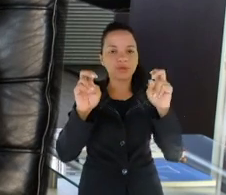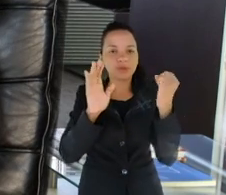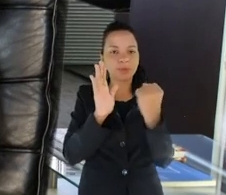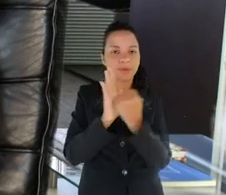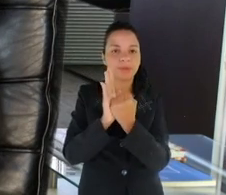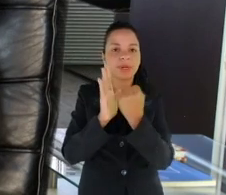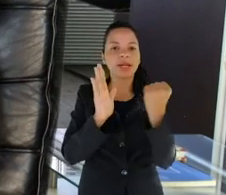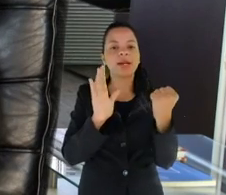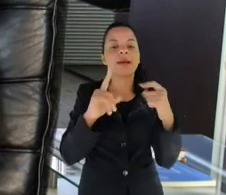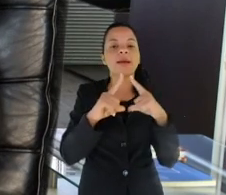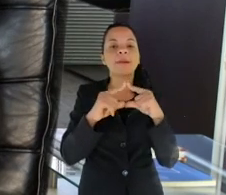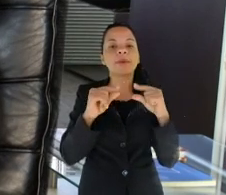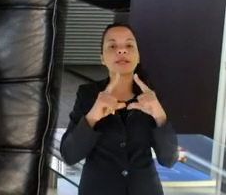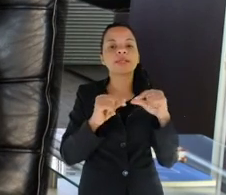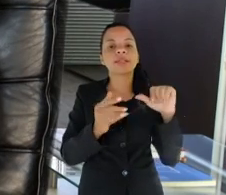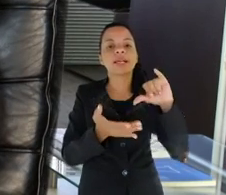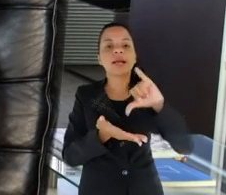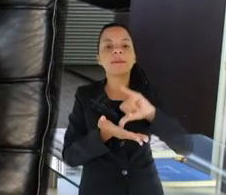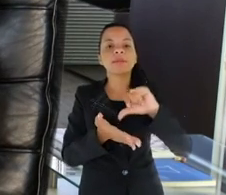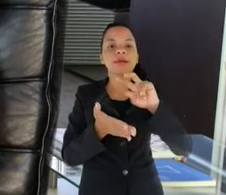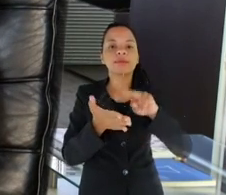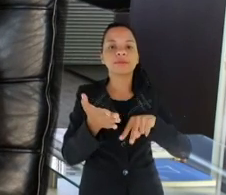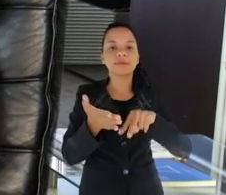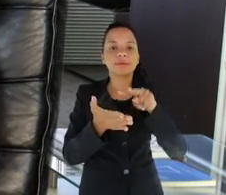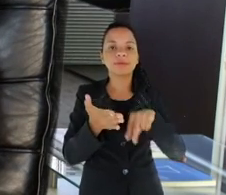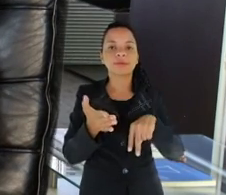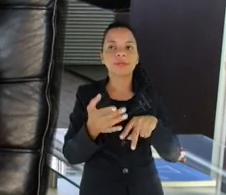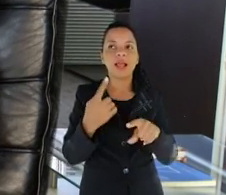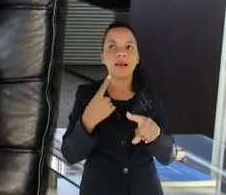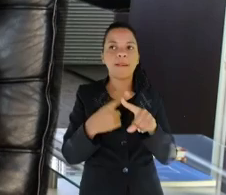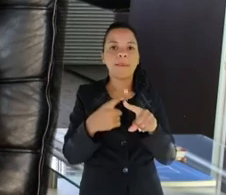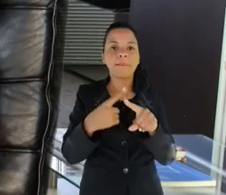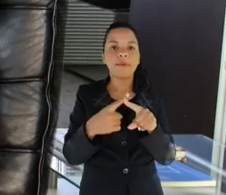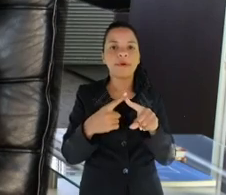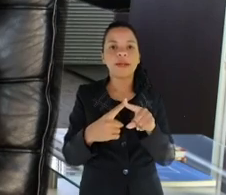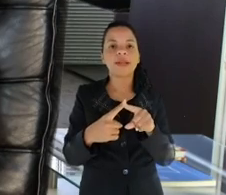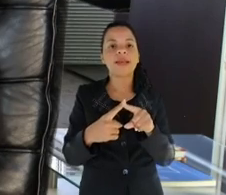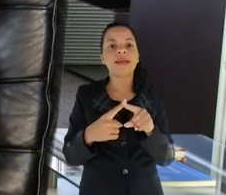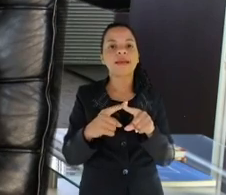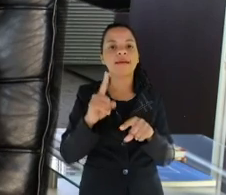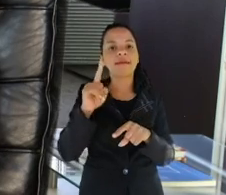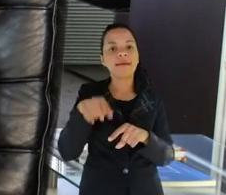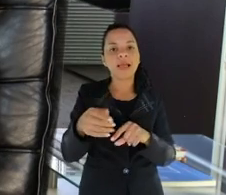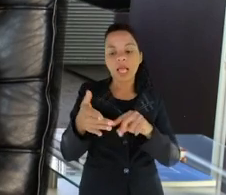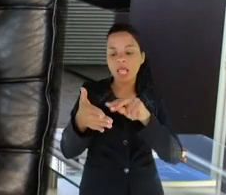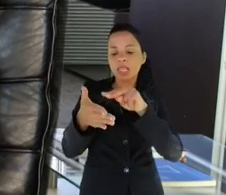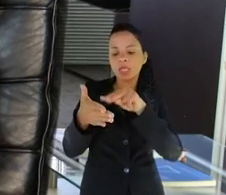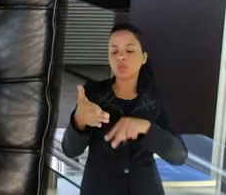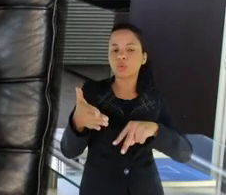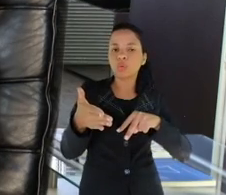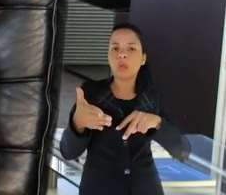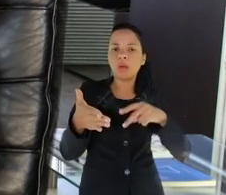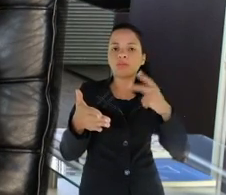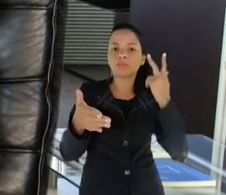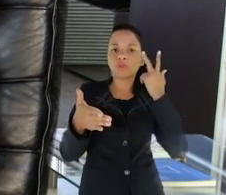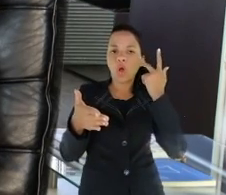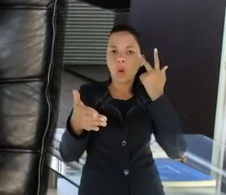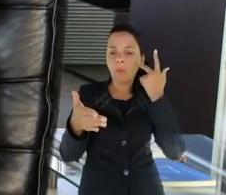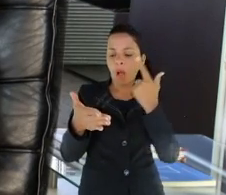leituras, porque muito além da leitura no formato tradicional de um